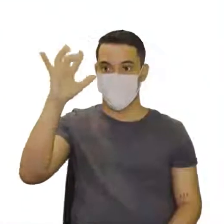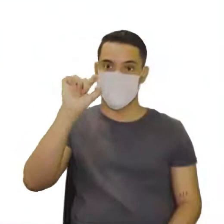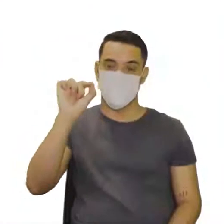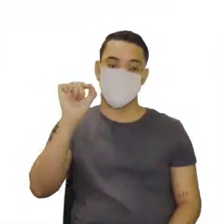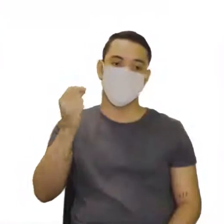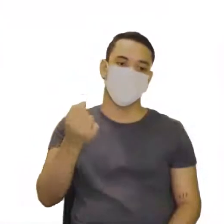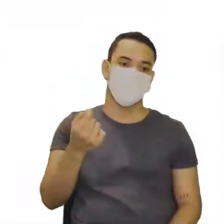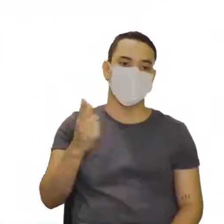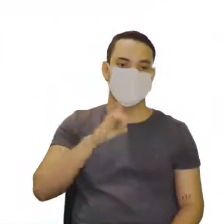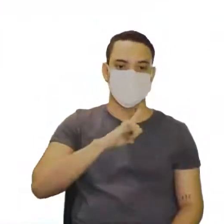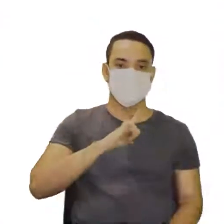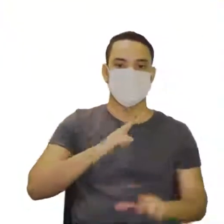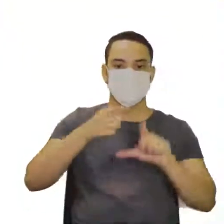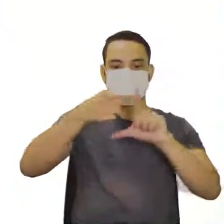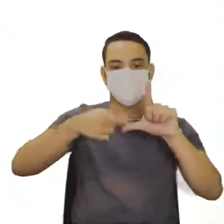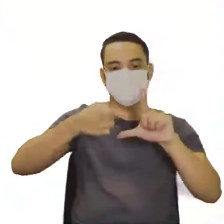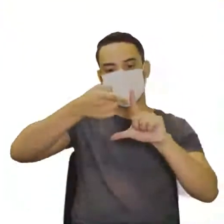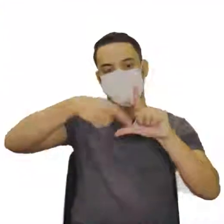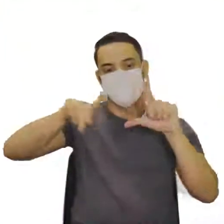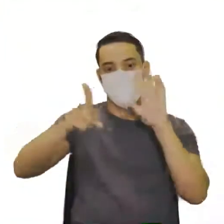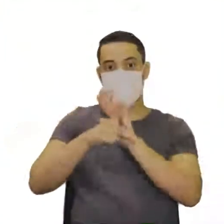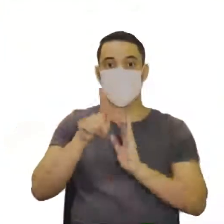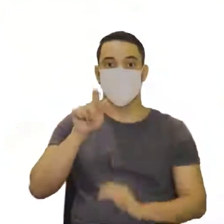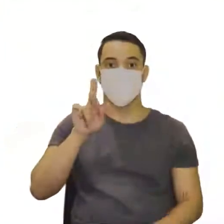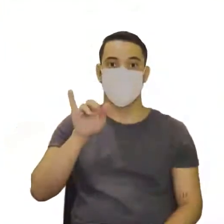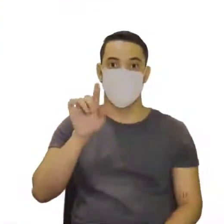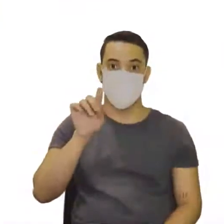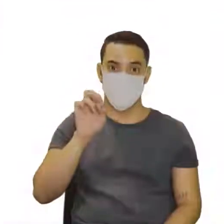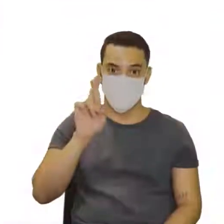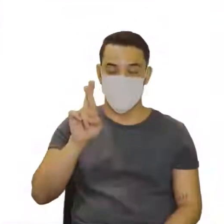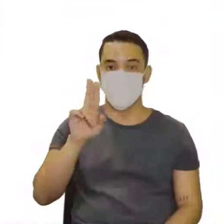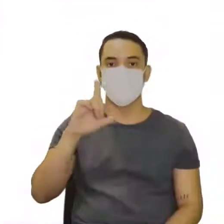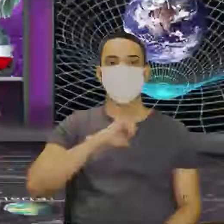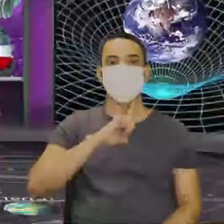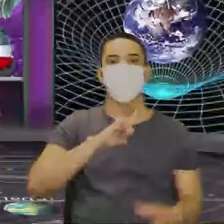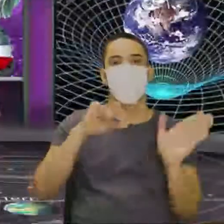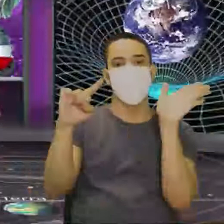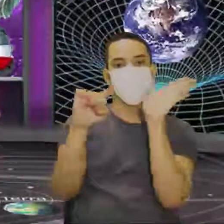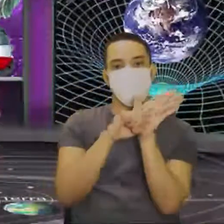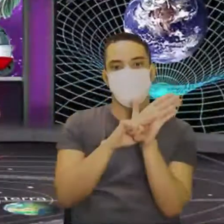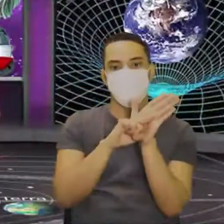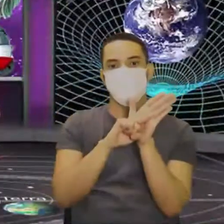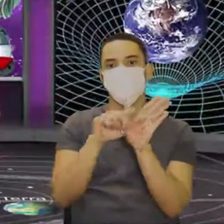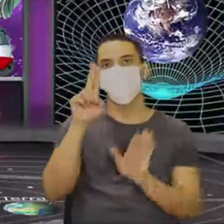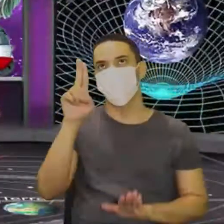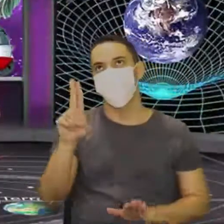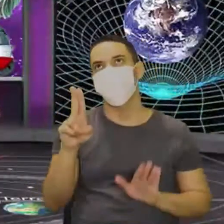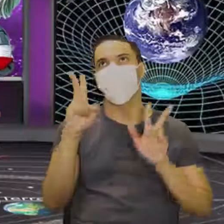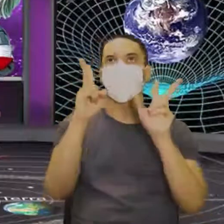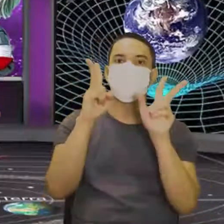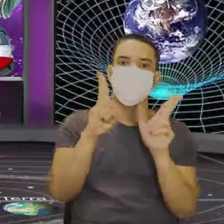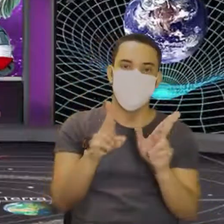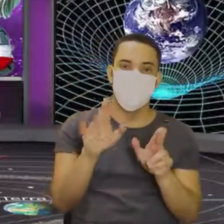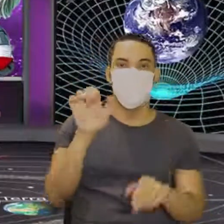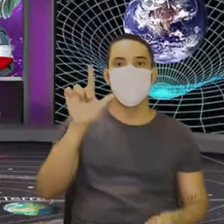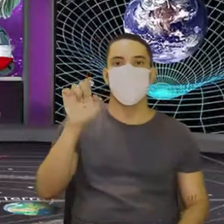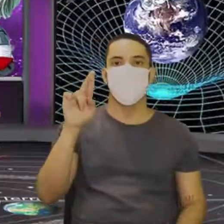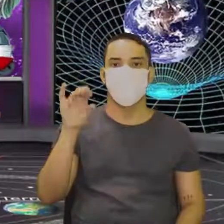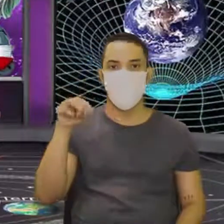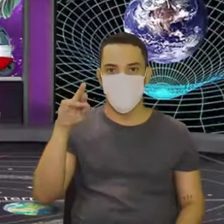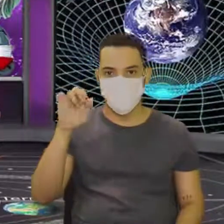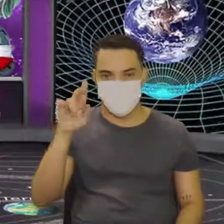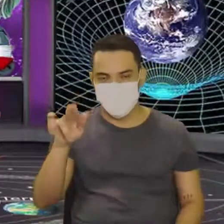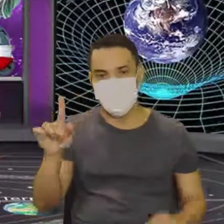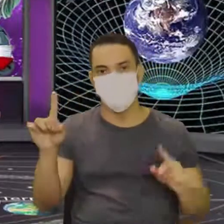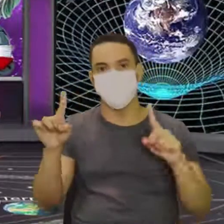lá a curva característica do gerador, nós vimos que por aquele menos, né, que tem ali U é igual a eletromotriz menos